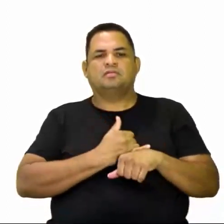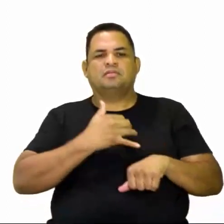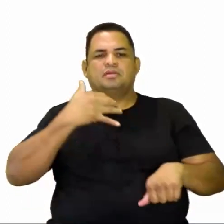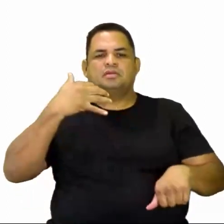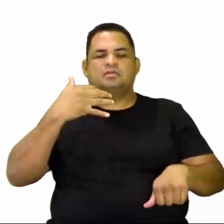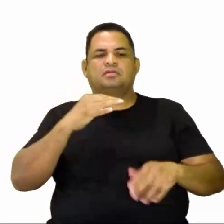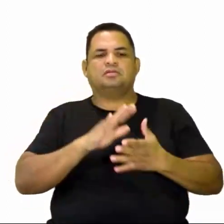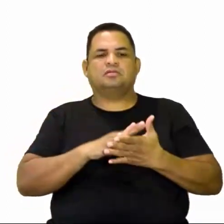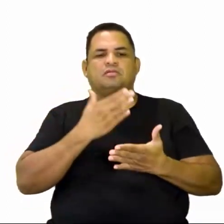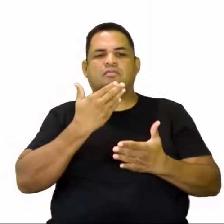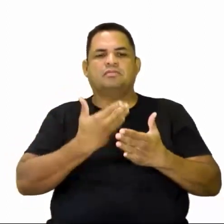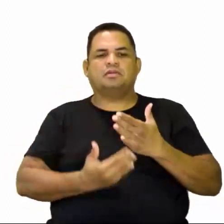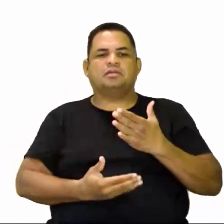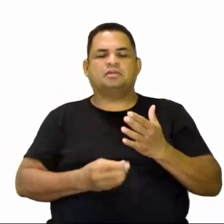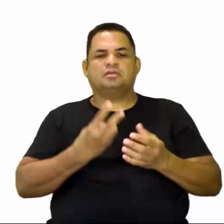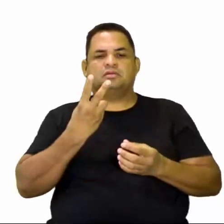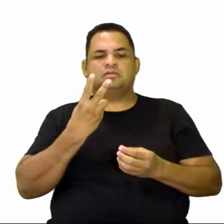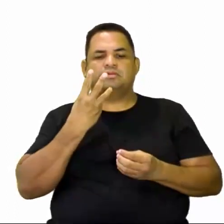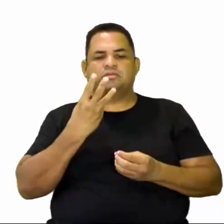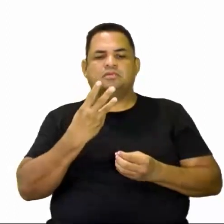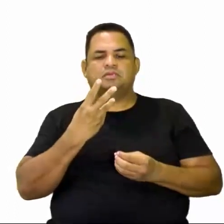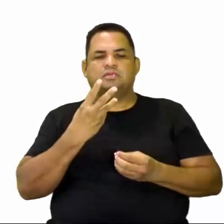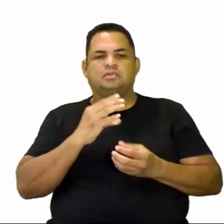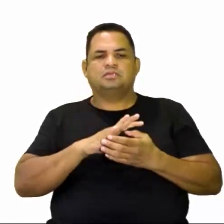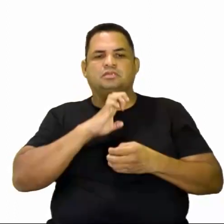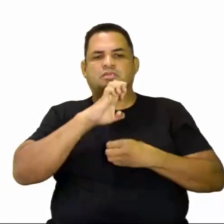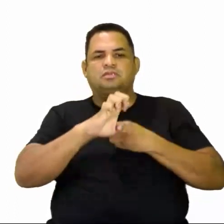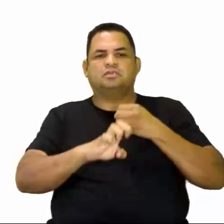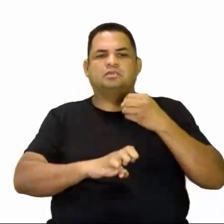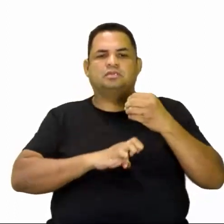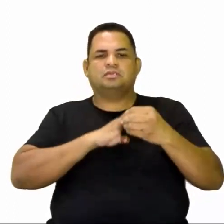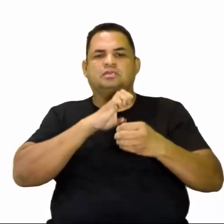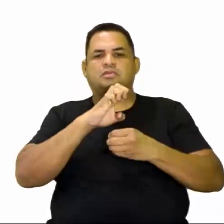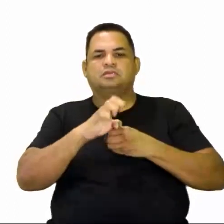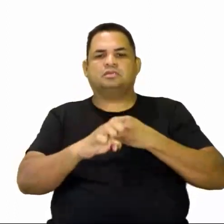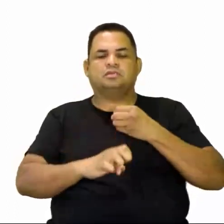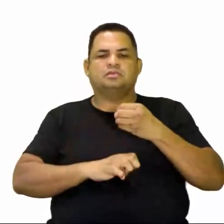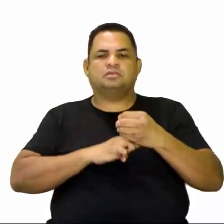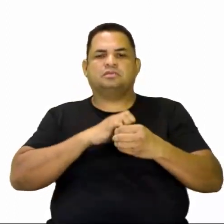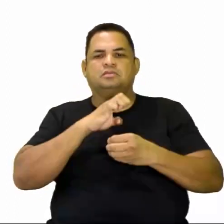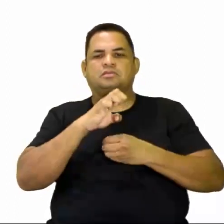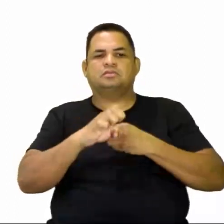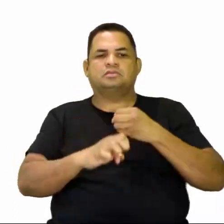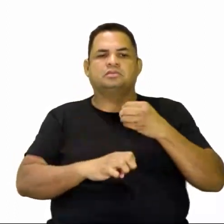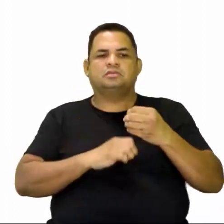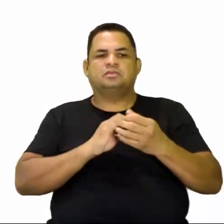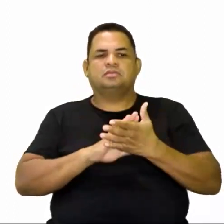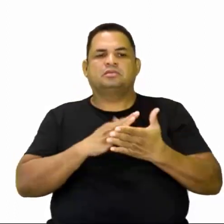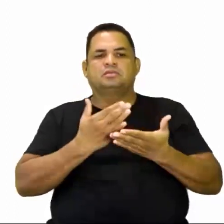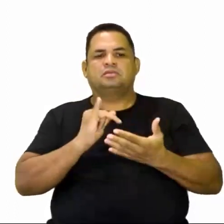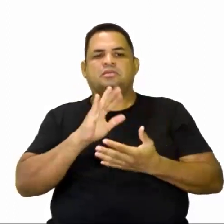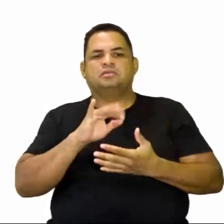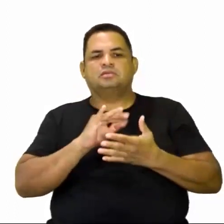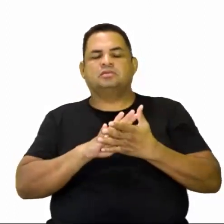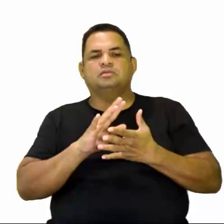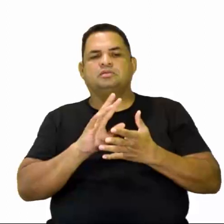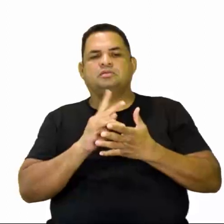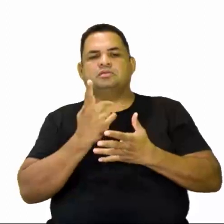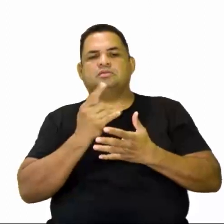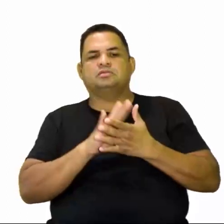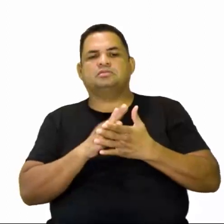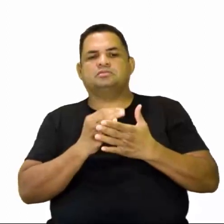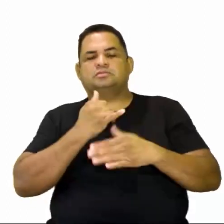perder 3 elétrons que são recebidos pelos íons hidrogênio do ácido, formando então uma